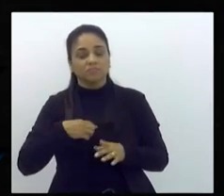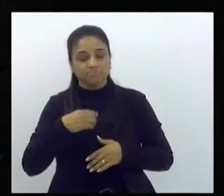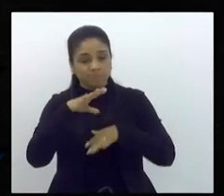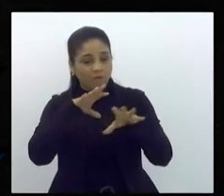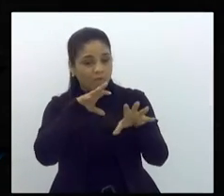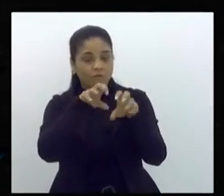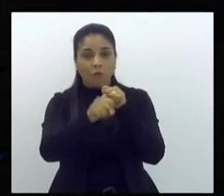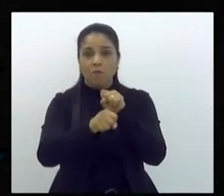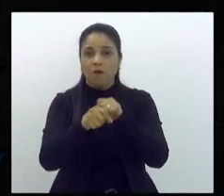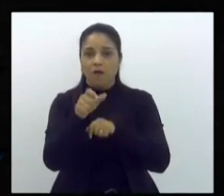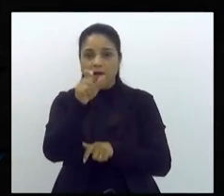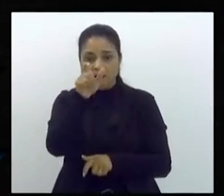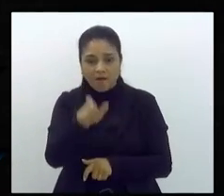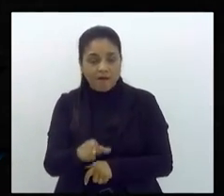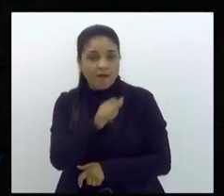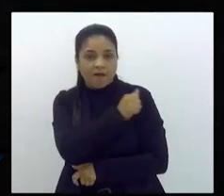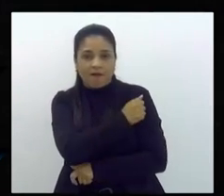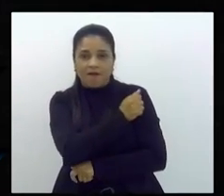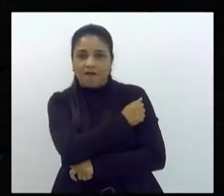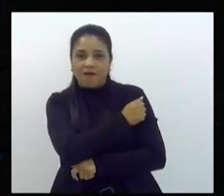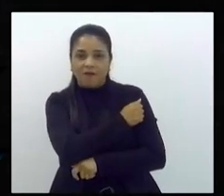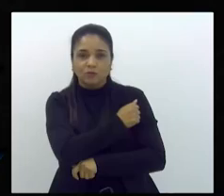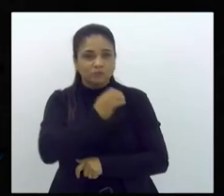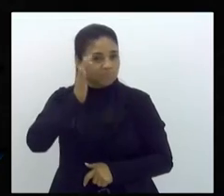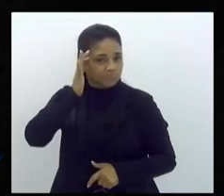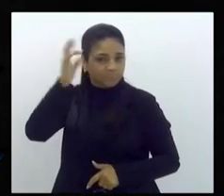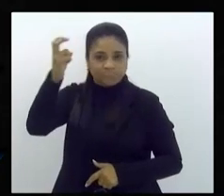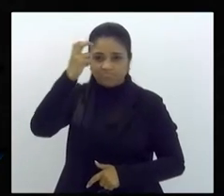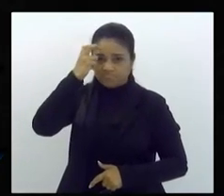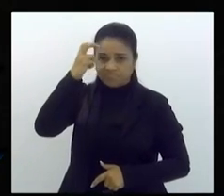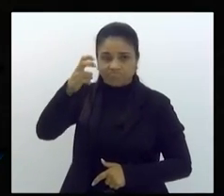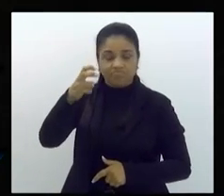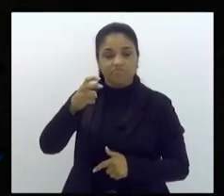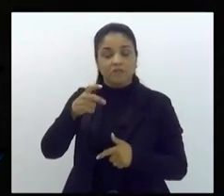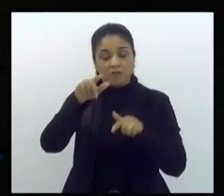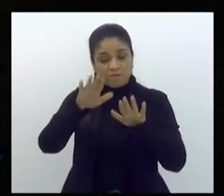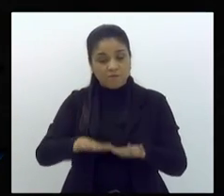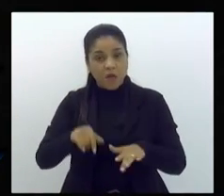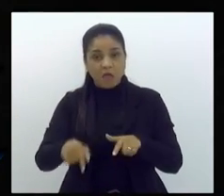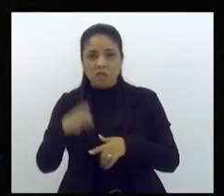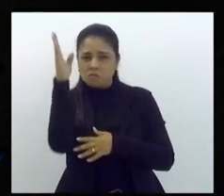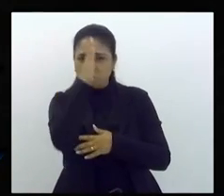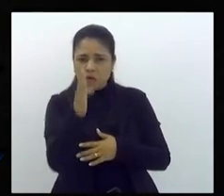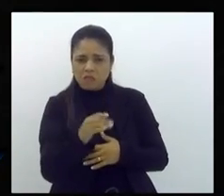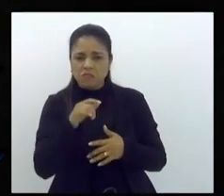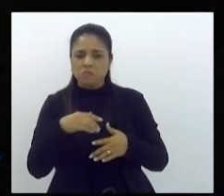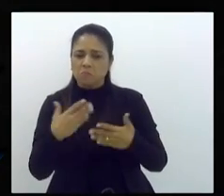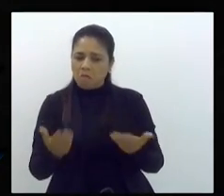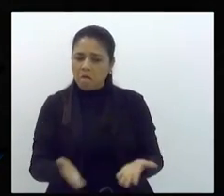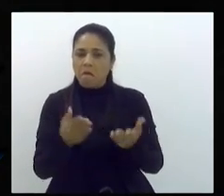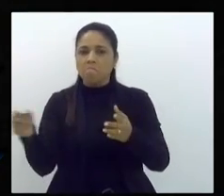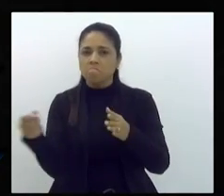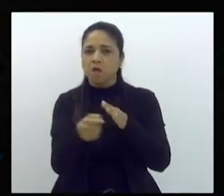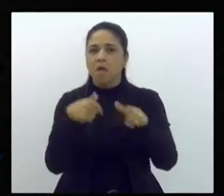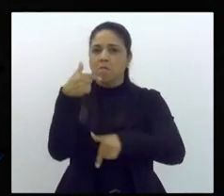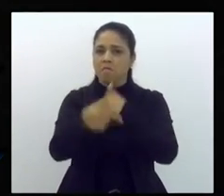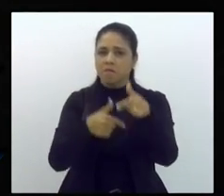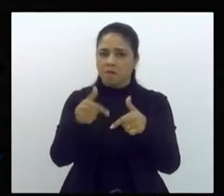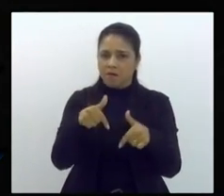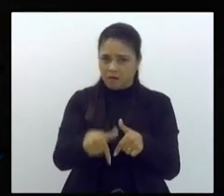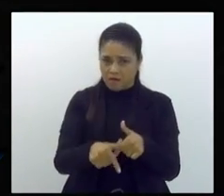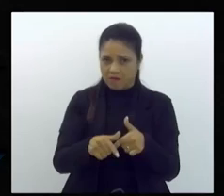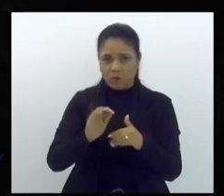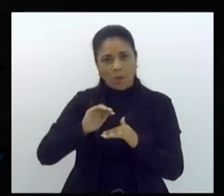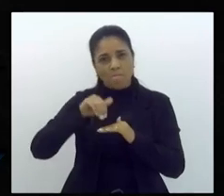e não deixá-los trabalhar neste no exterior aproveitar essa inteligência é abre aspas o que o presidente